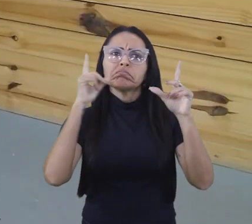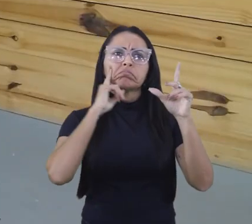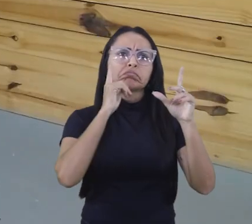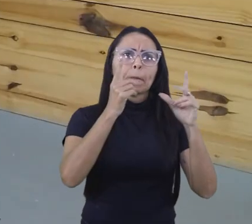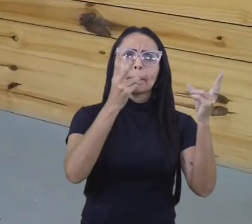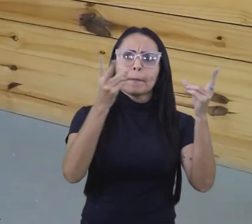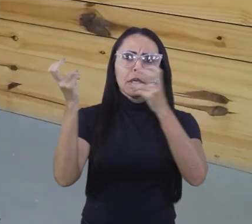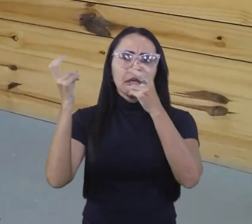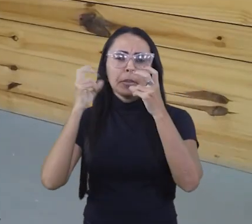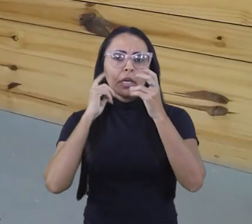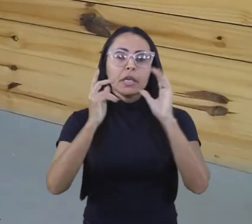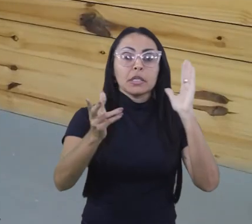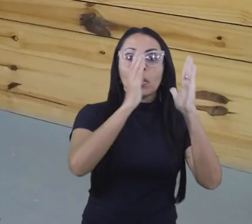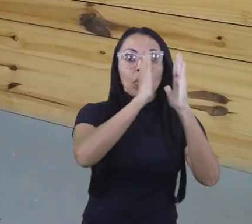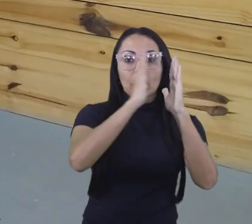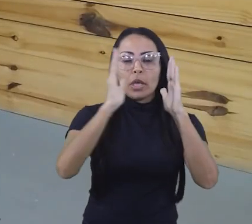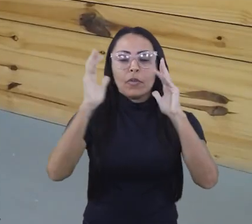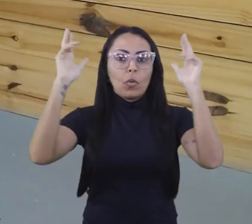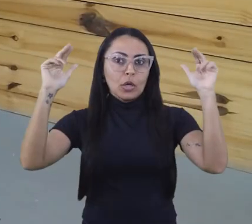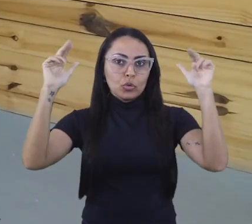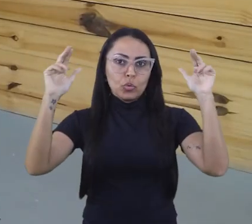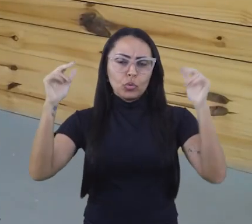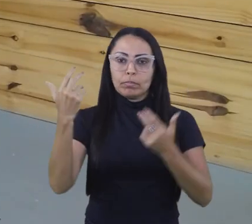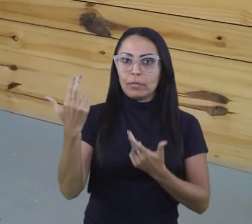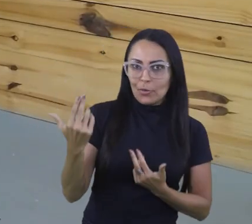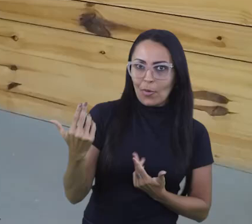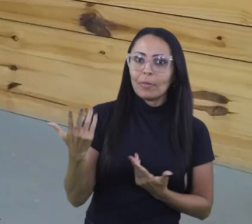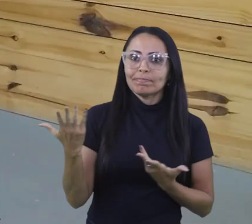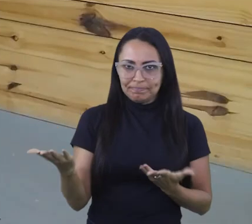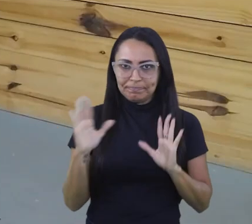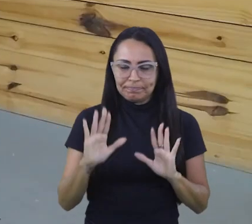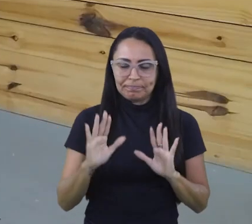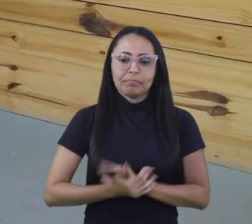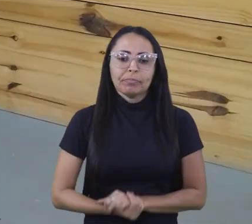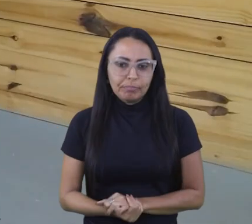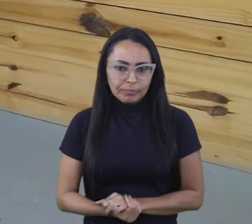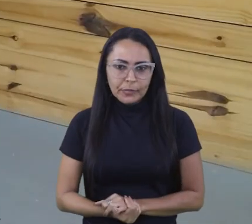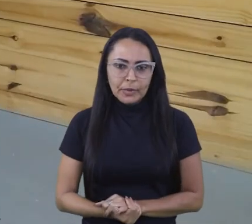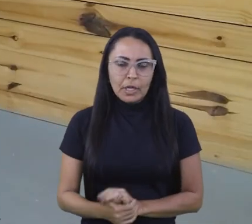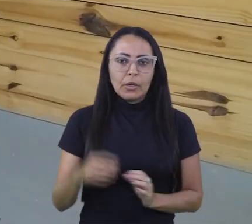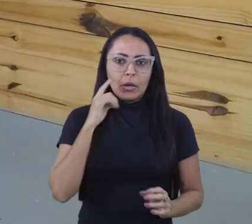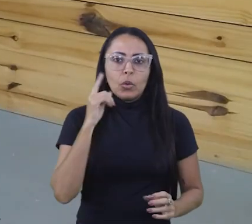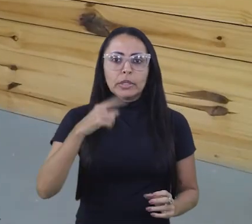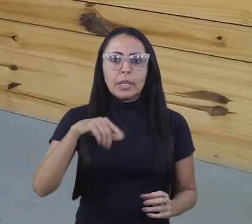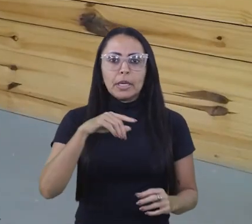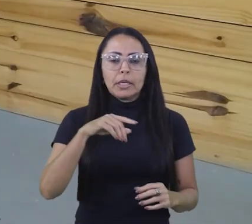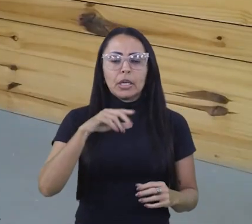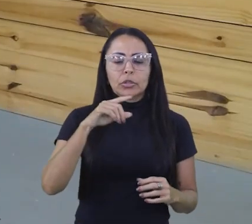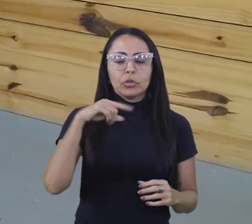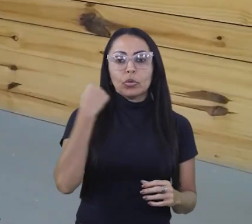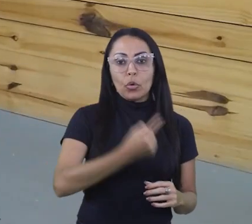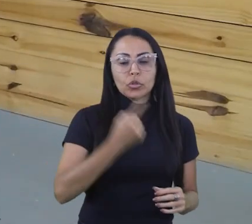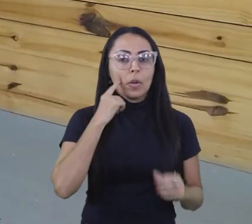tem um livro que trata do mesmo assunto, dois livros que tratam de assuntos semelhantes. Uma das coisas que a gente usa, né, uma